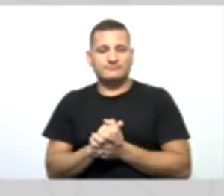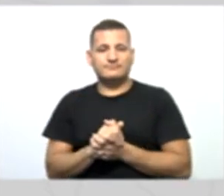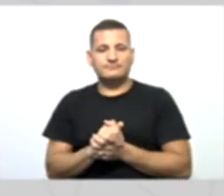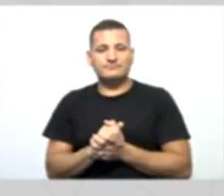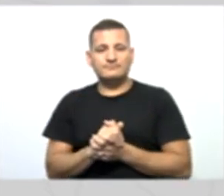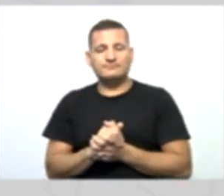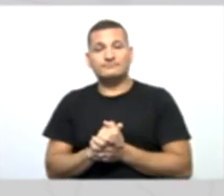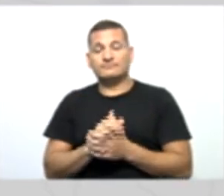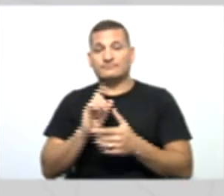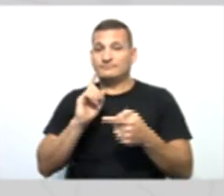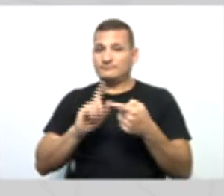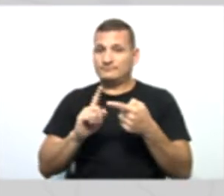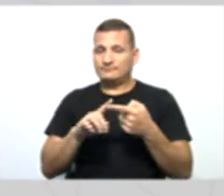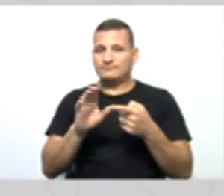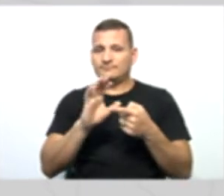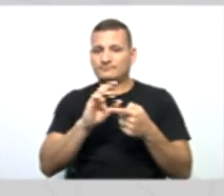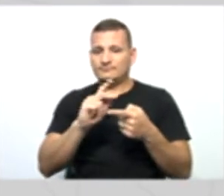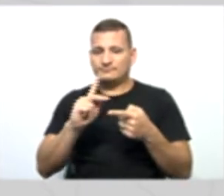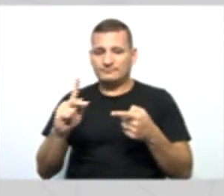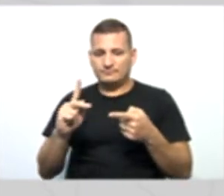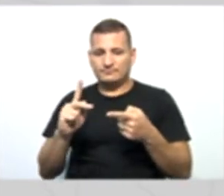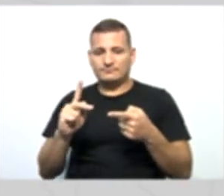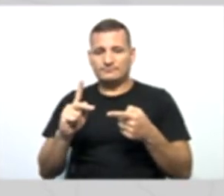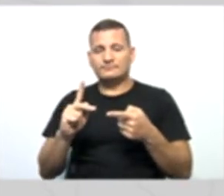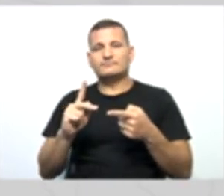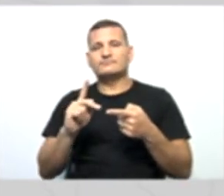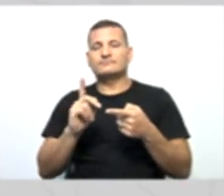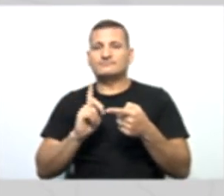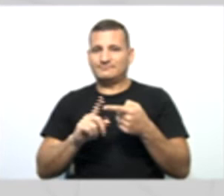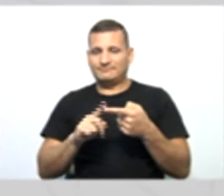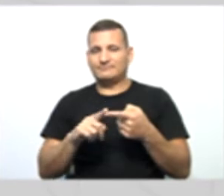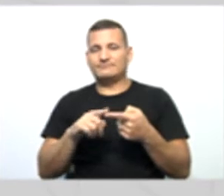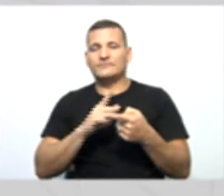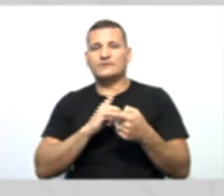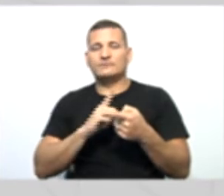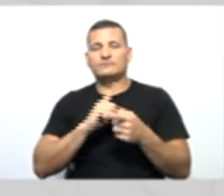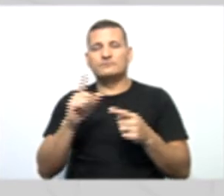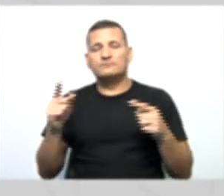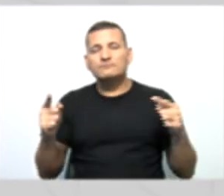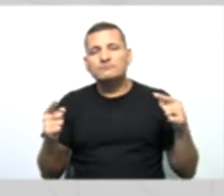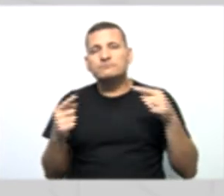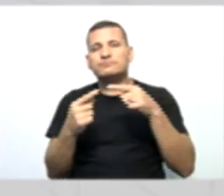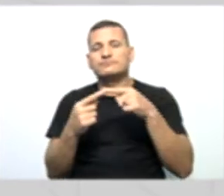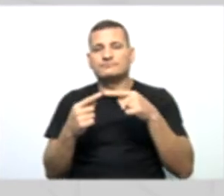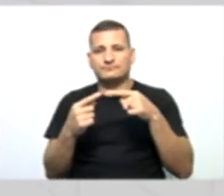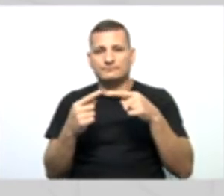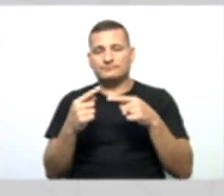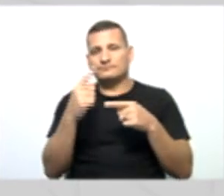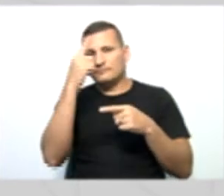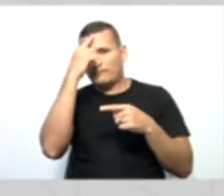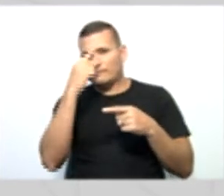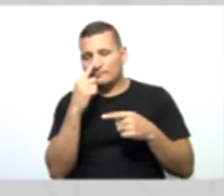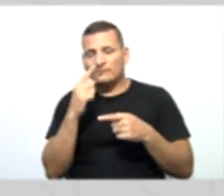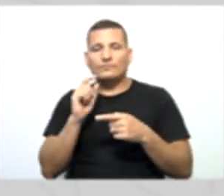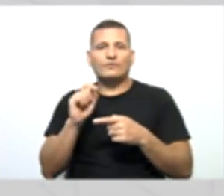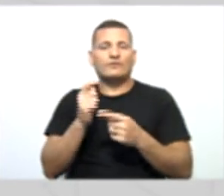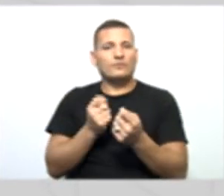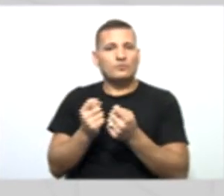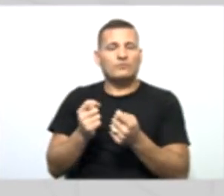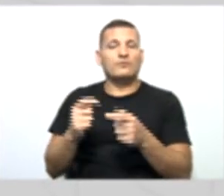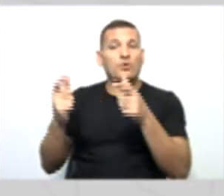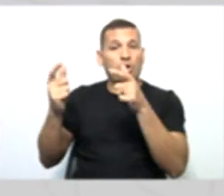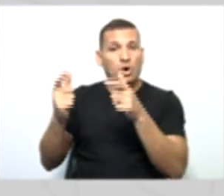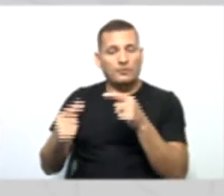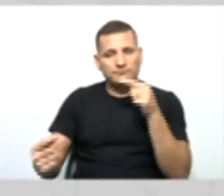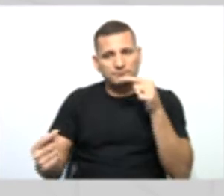uma cooperativa que tenha ligação com a vocação econômica local. Então,